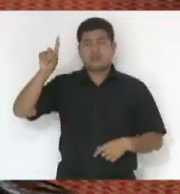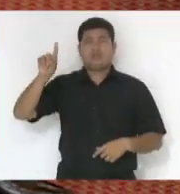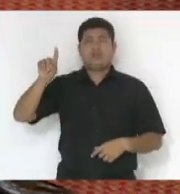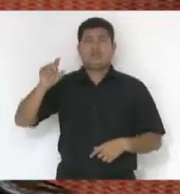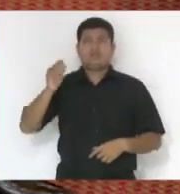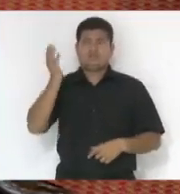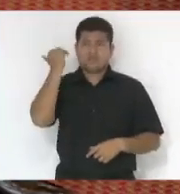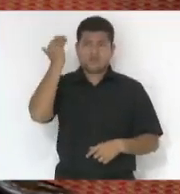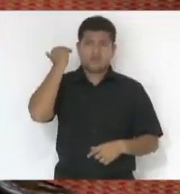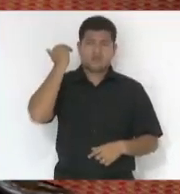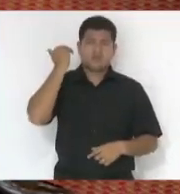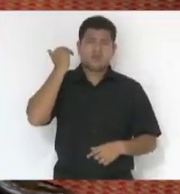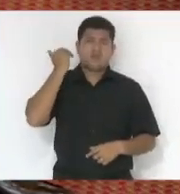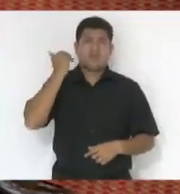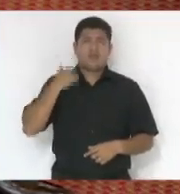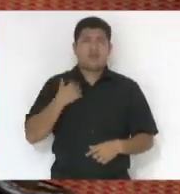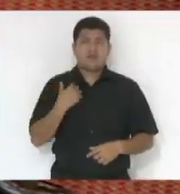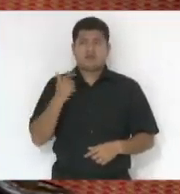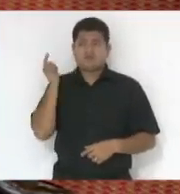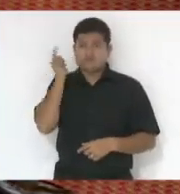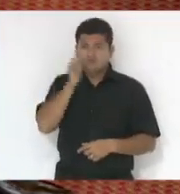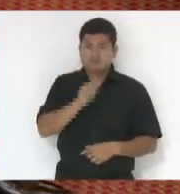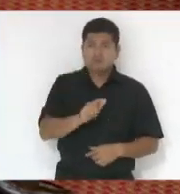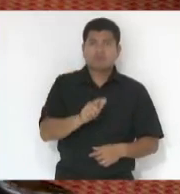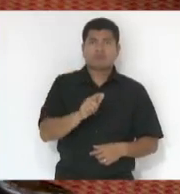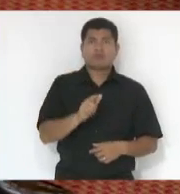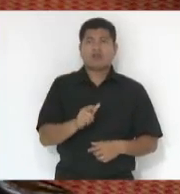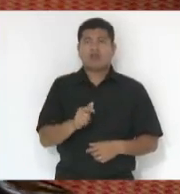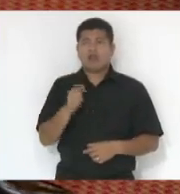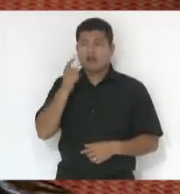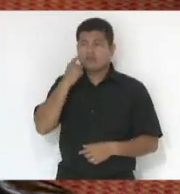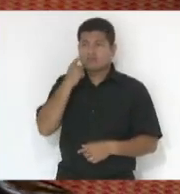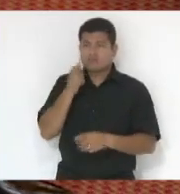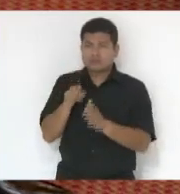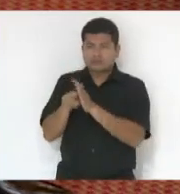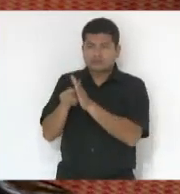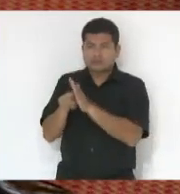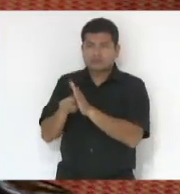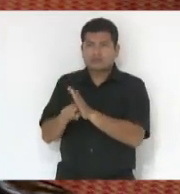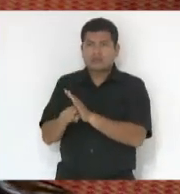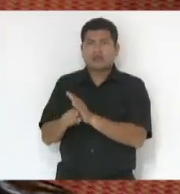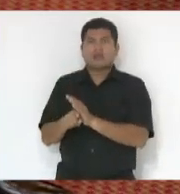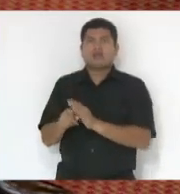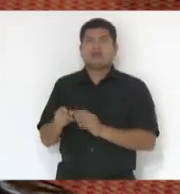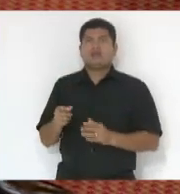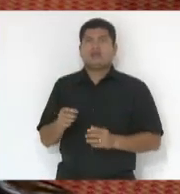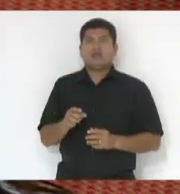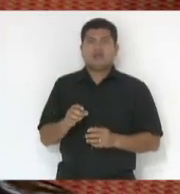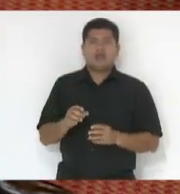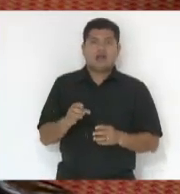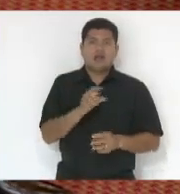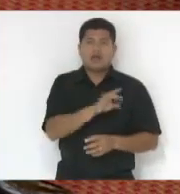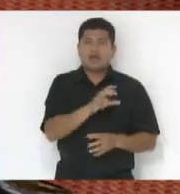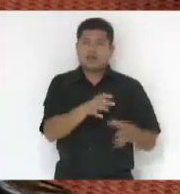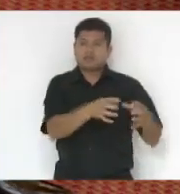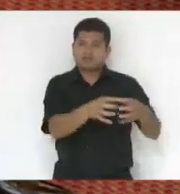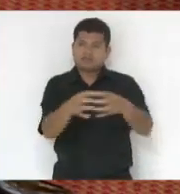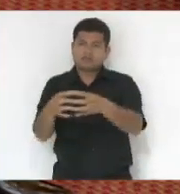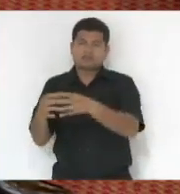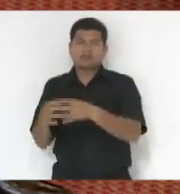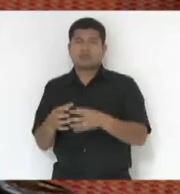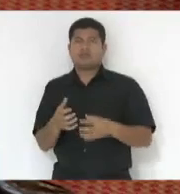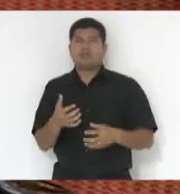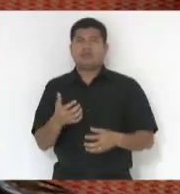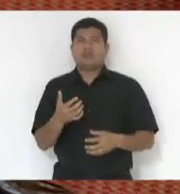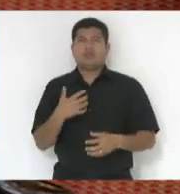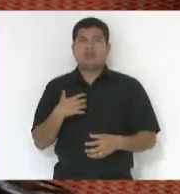busque a fazer uma verificação, uma revisão, segmento por segmento, e que comece de